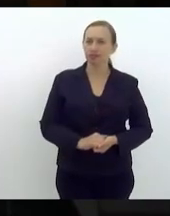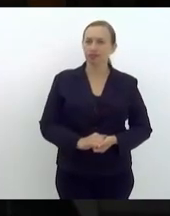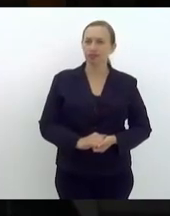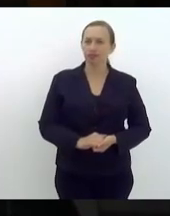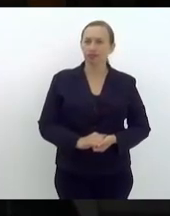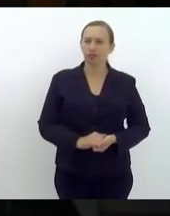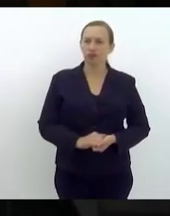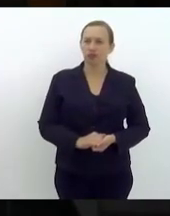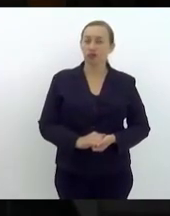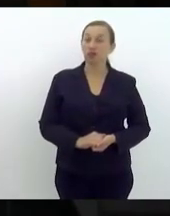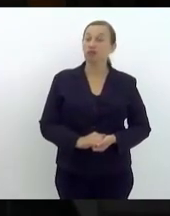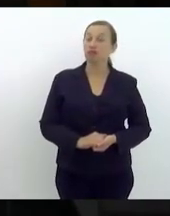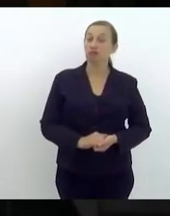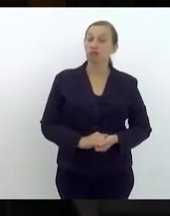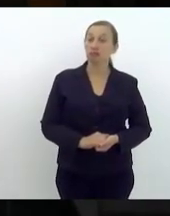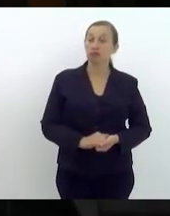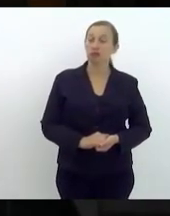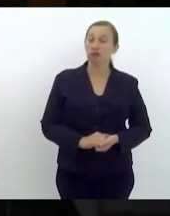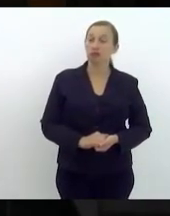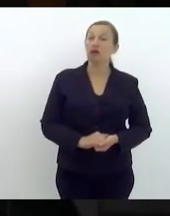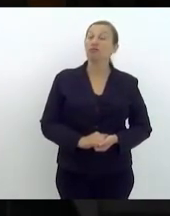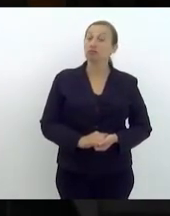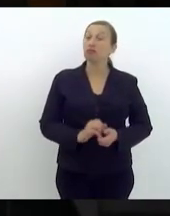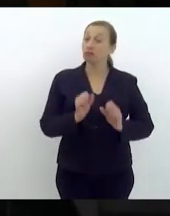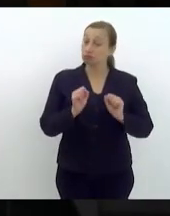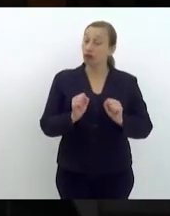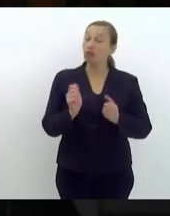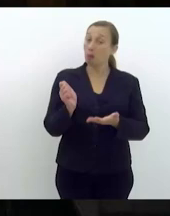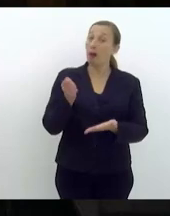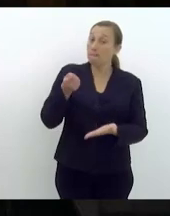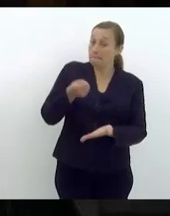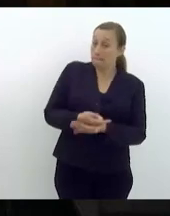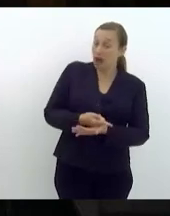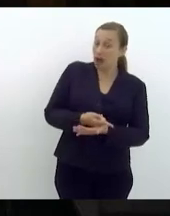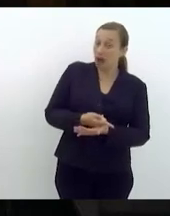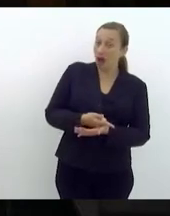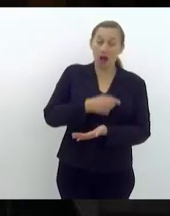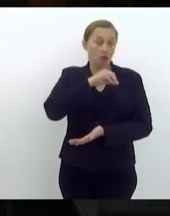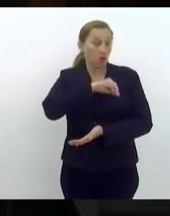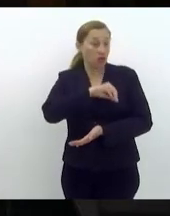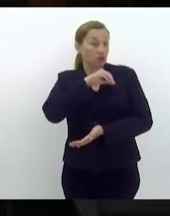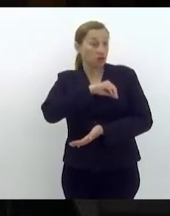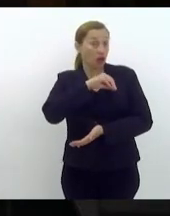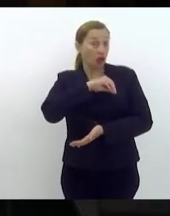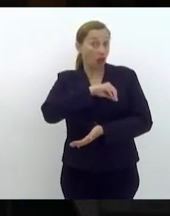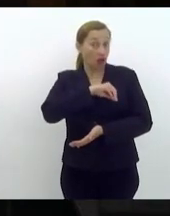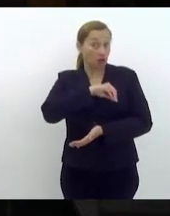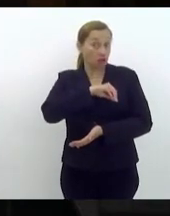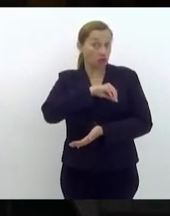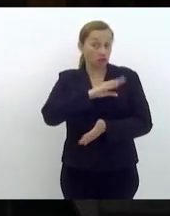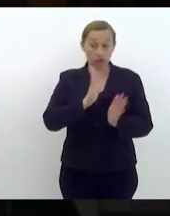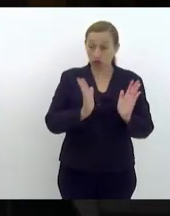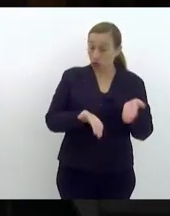quase o suficiente para pagar a diferença entre o salário atual e